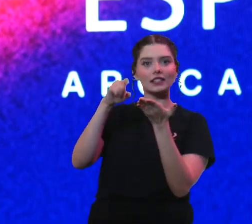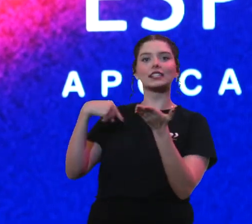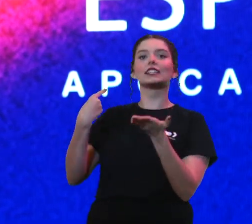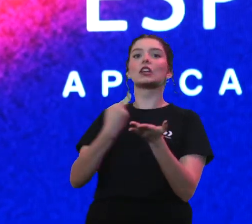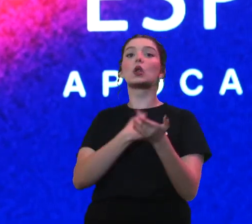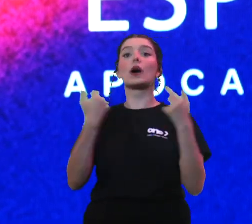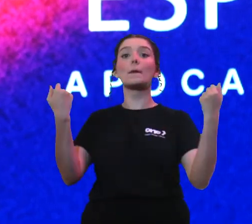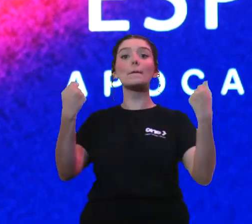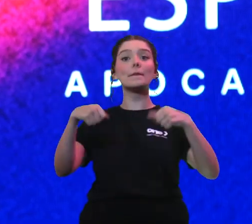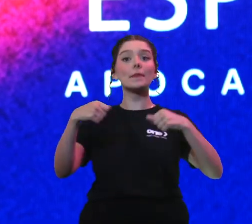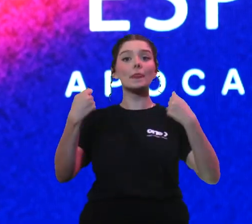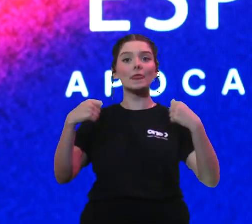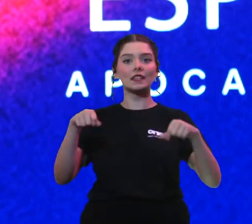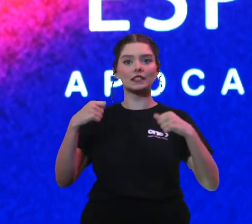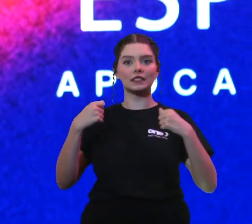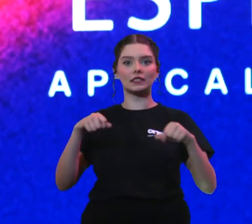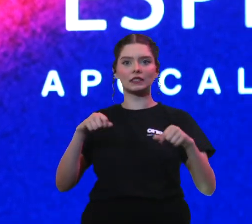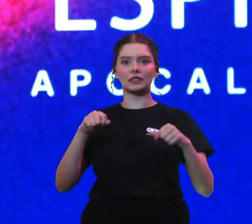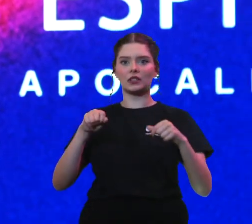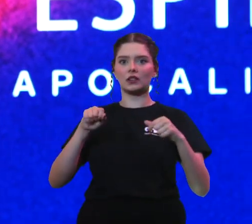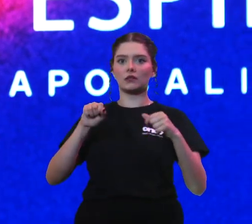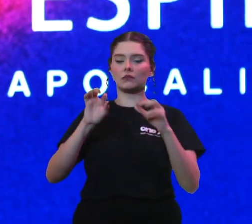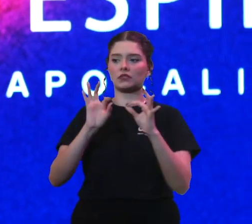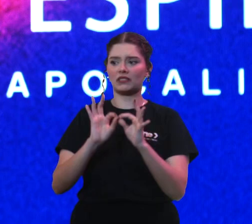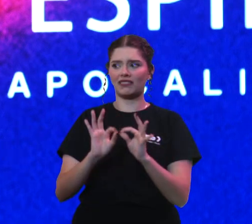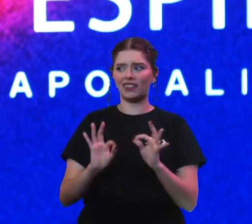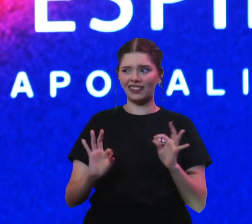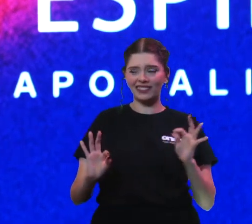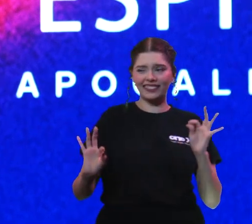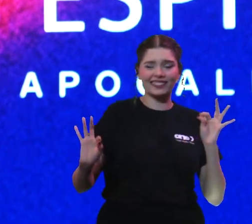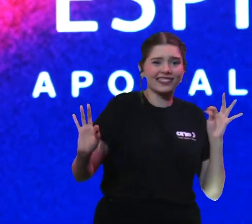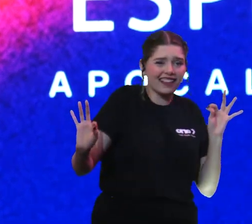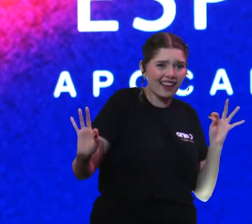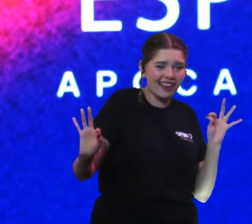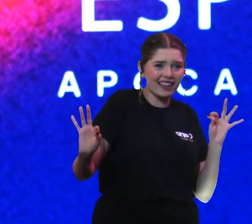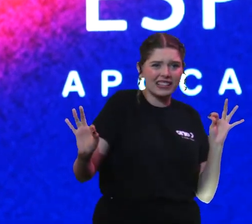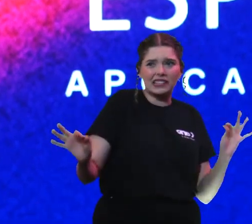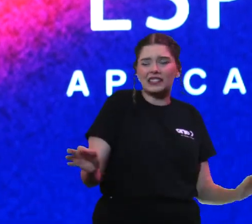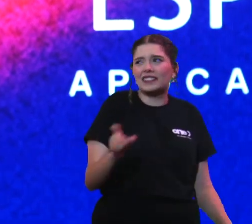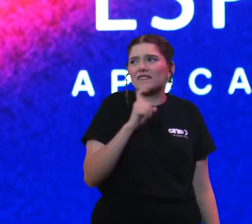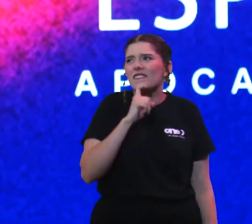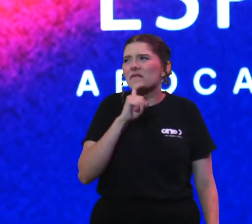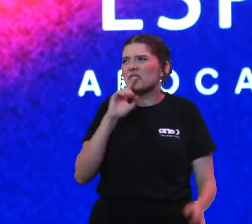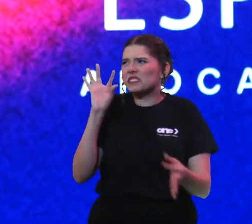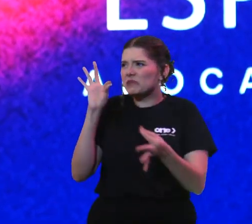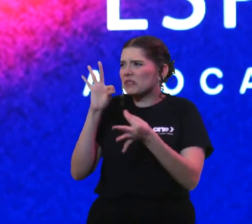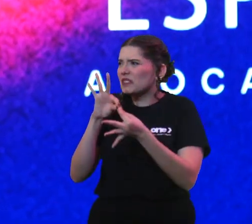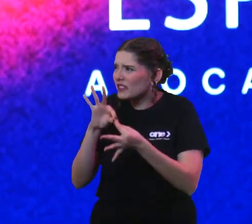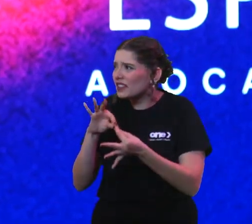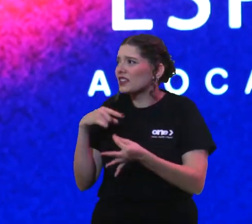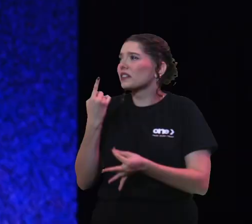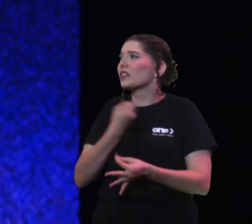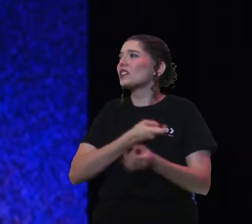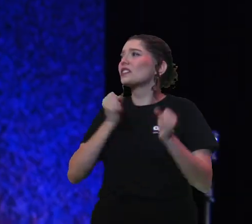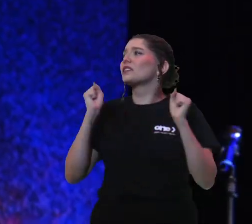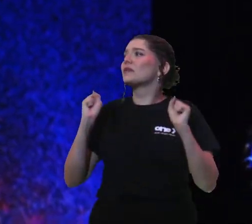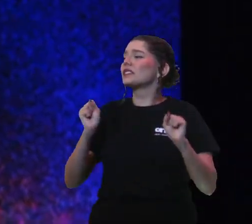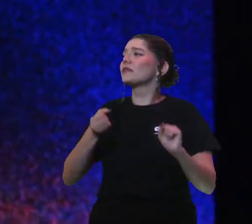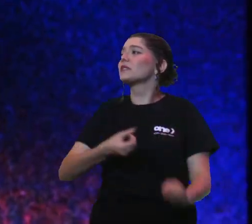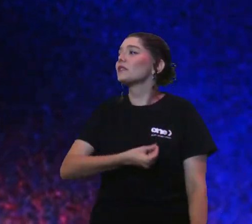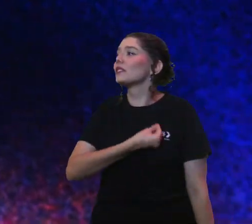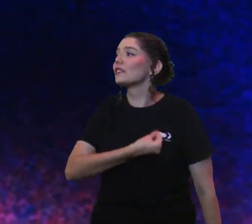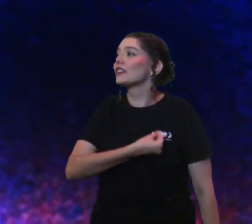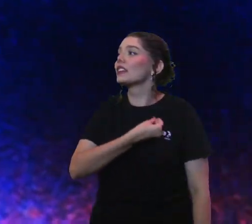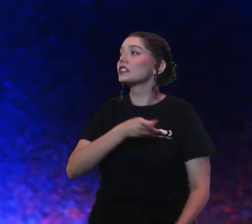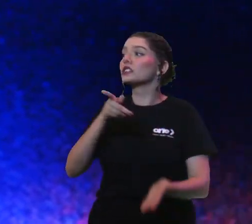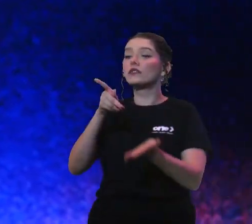nós precisamos fugir cada vez mais da apatia, cada vez mais do esfriamento espiritual, para que possamos viver aquilo que Deus tem de